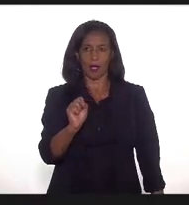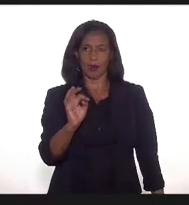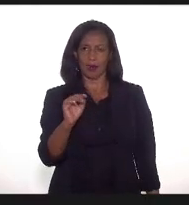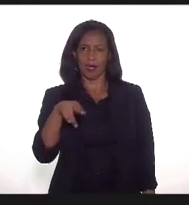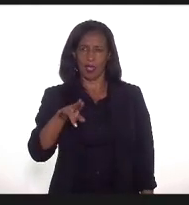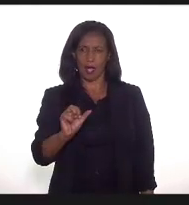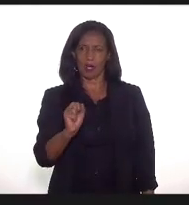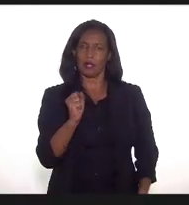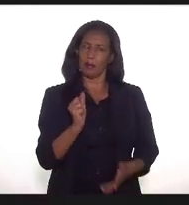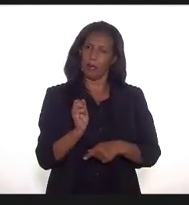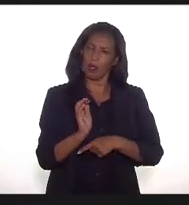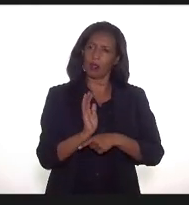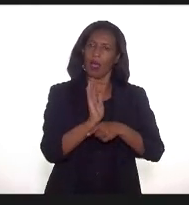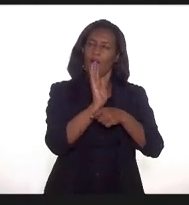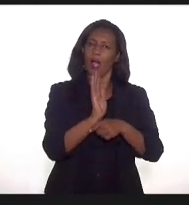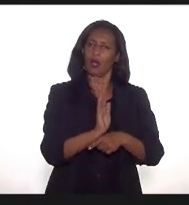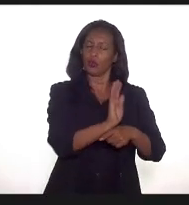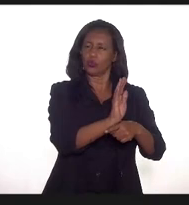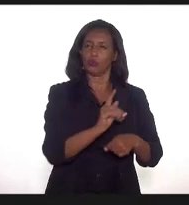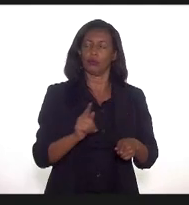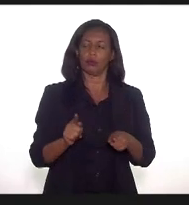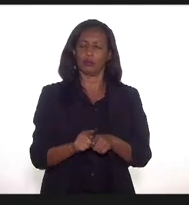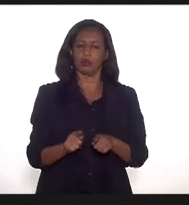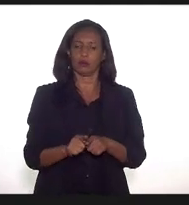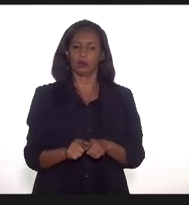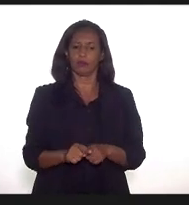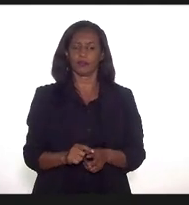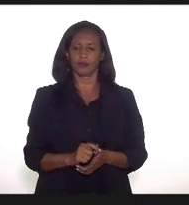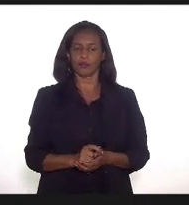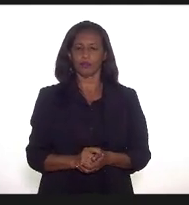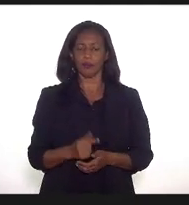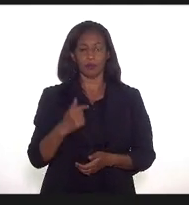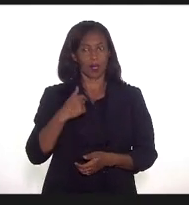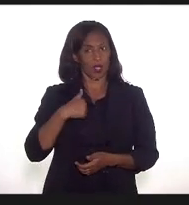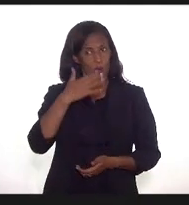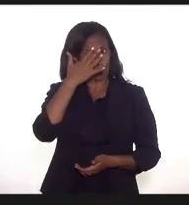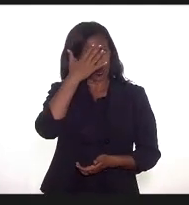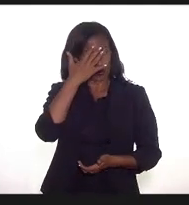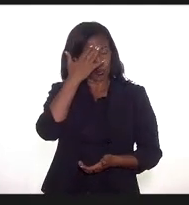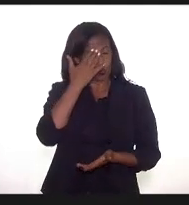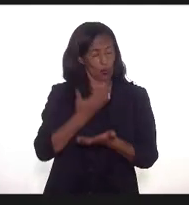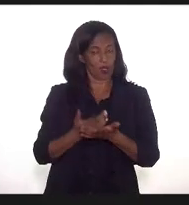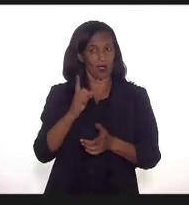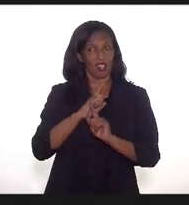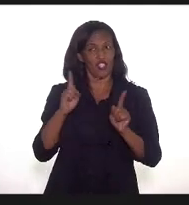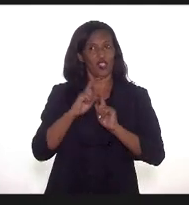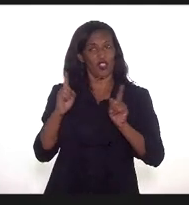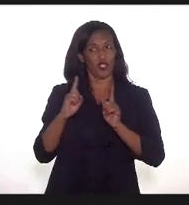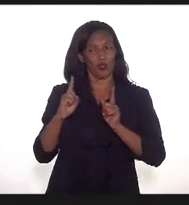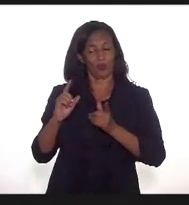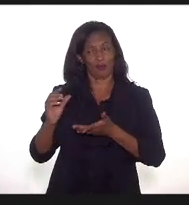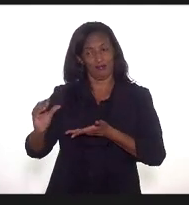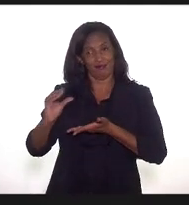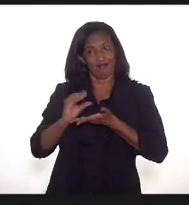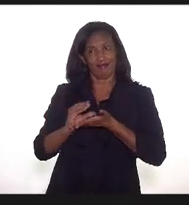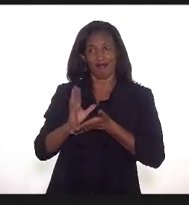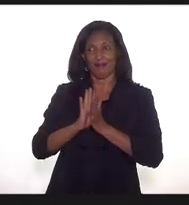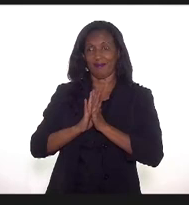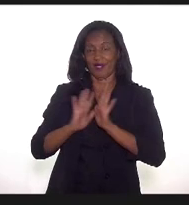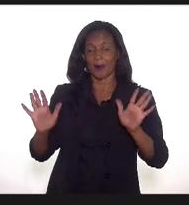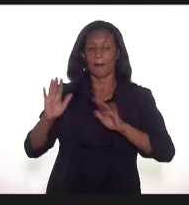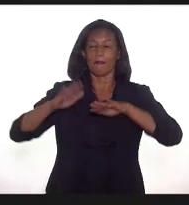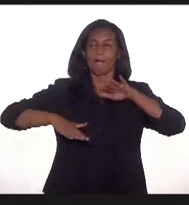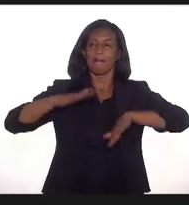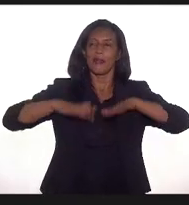deputados questionem isso, dado o nosso histórico de RP, eu já adianto, eu não acredito que a STN liberasse uma operação dessas para a gente, ainda